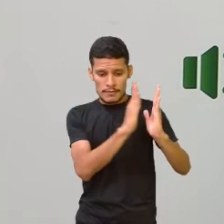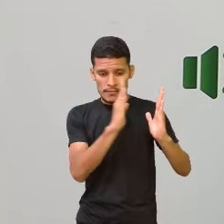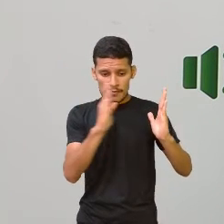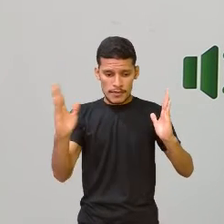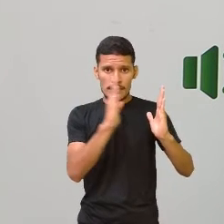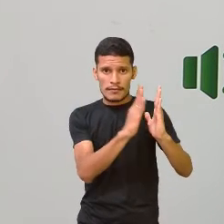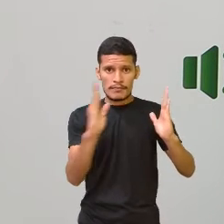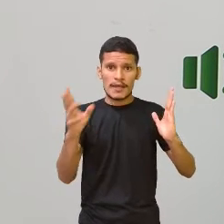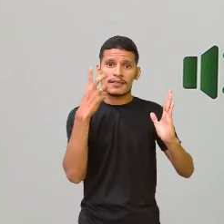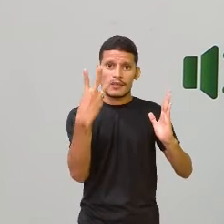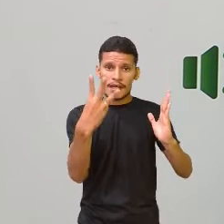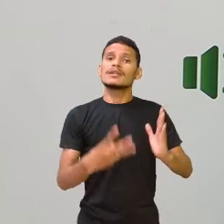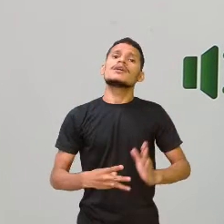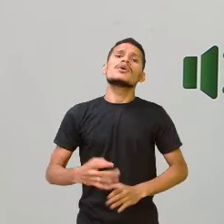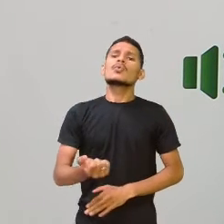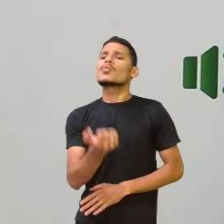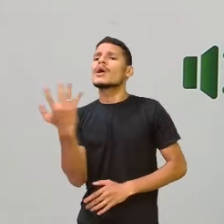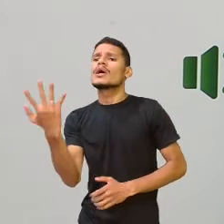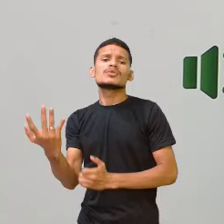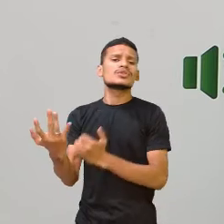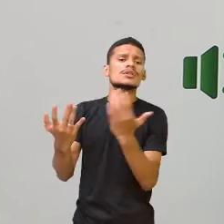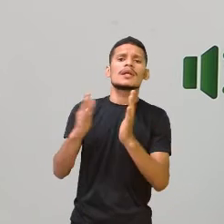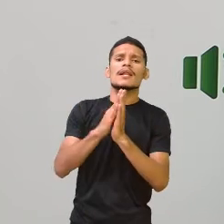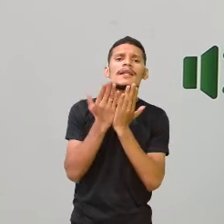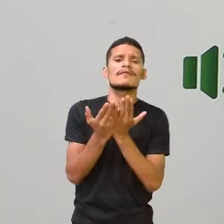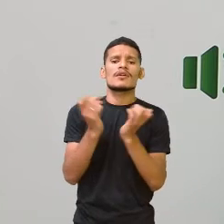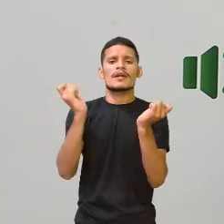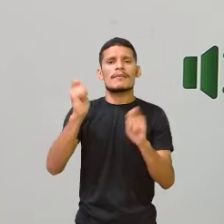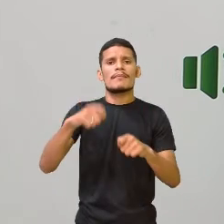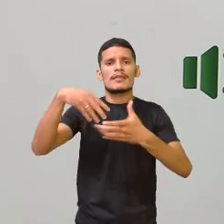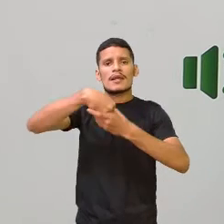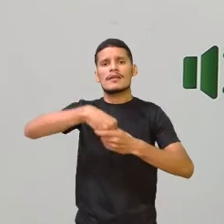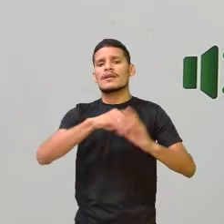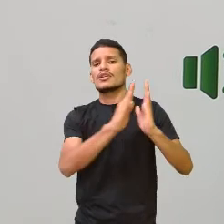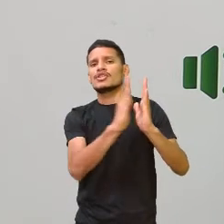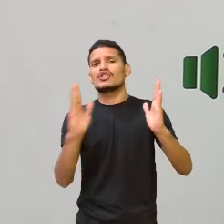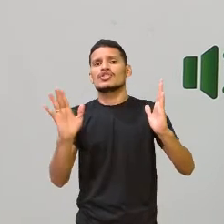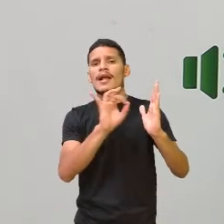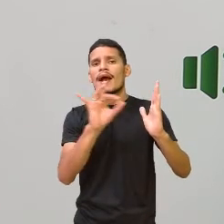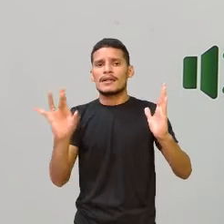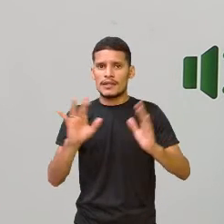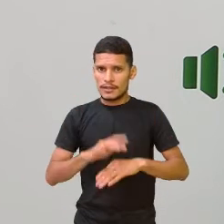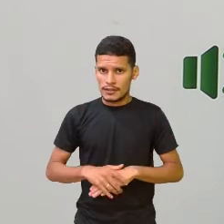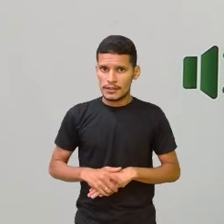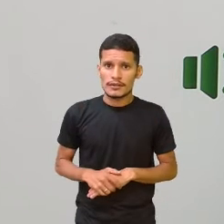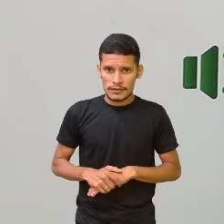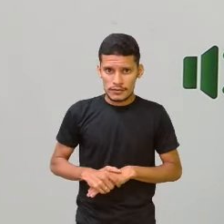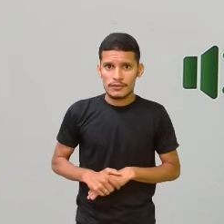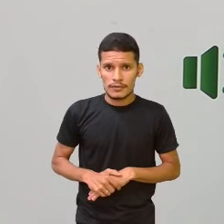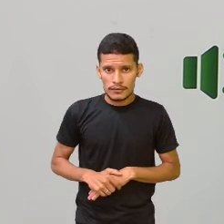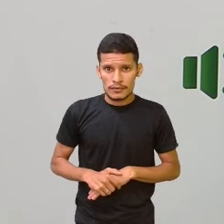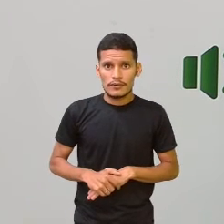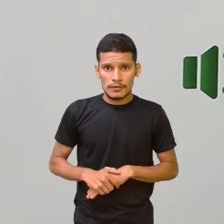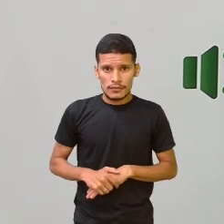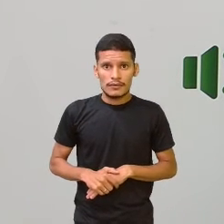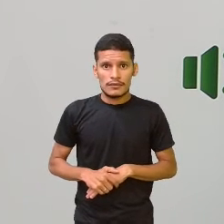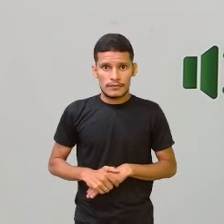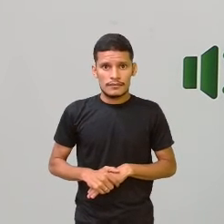livros ficarão cada estante? Veja só. Ficarão não, ficará, viu?